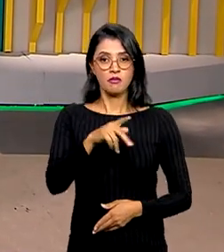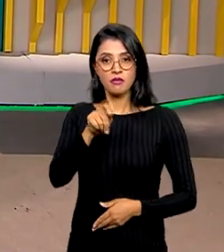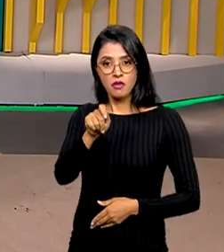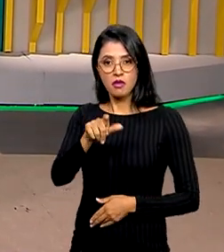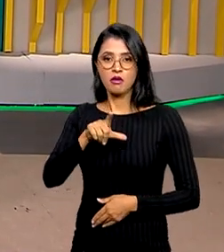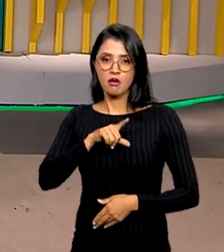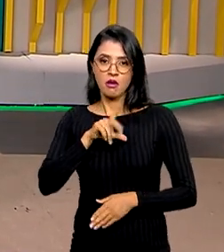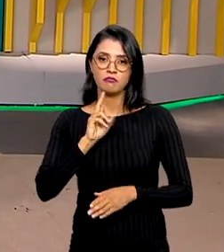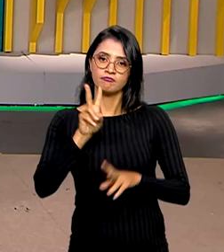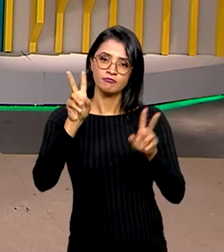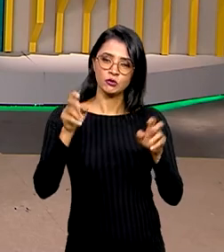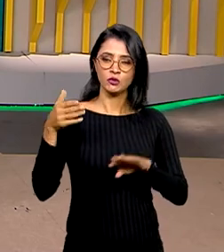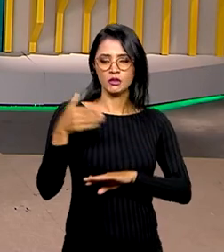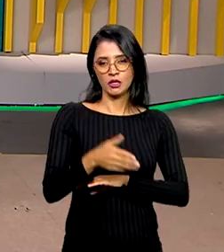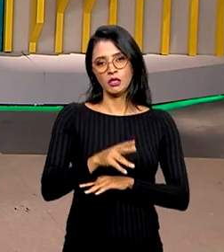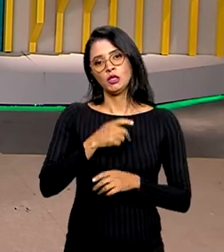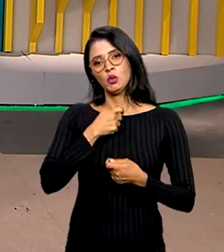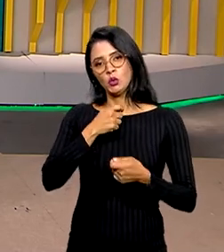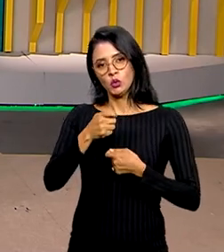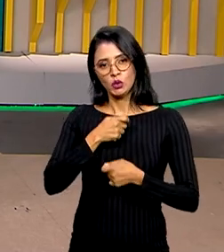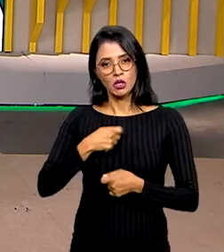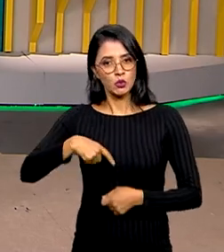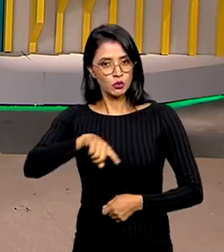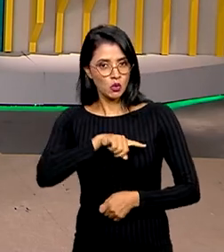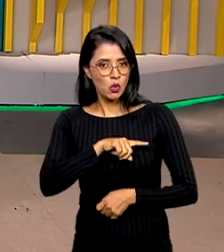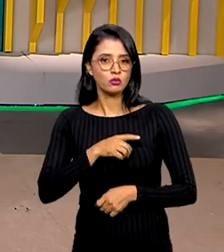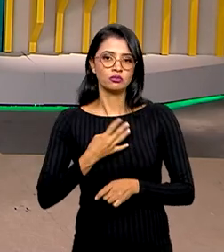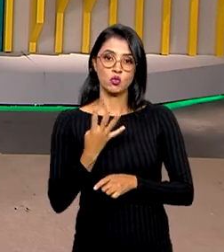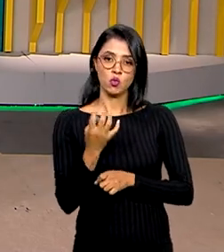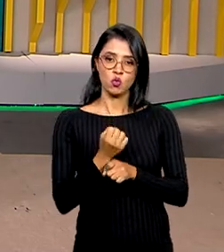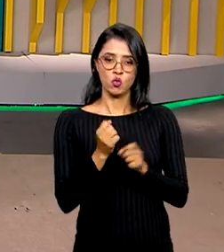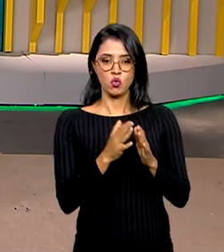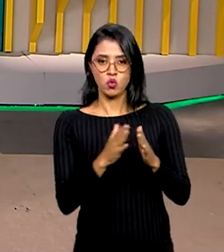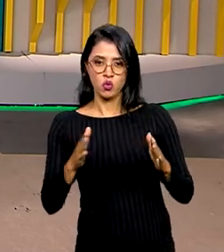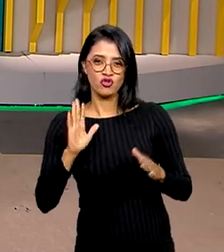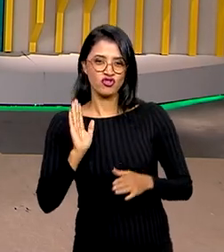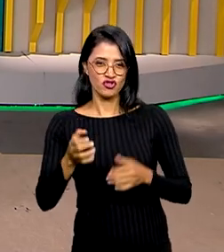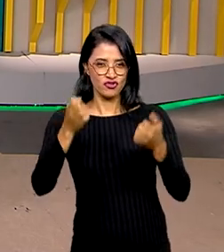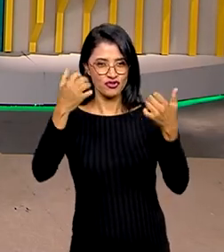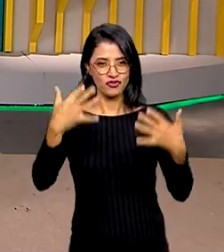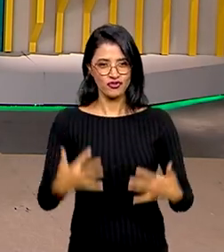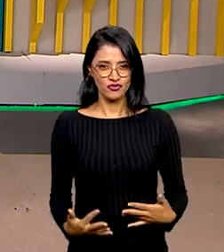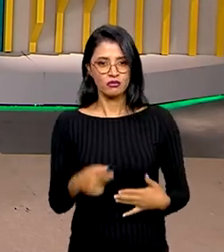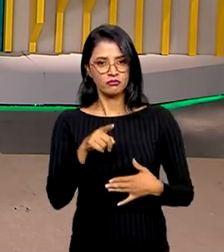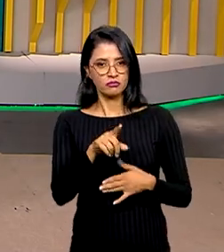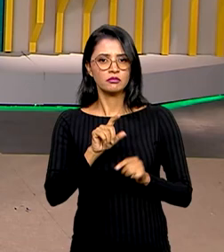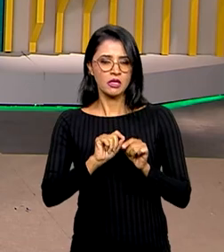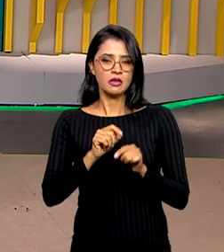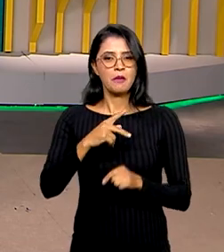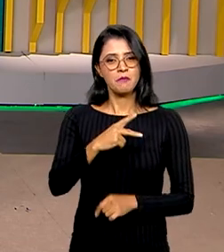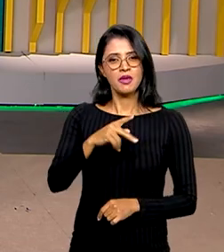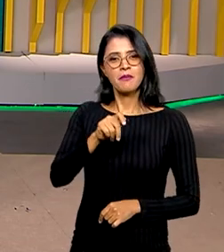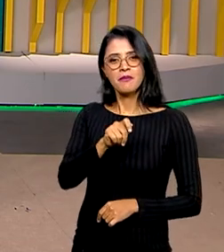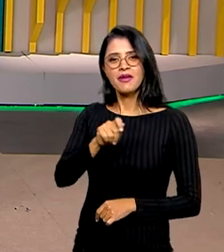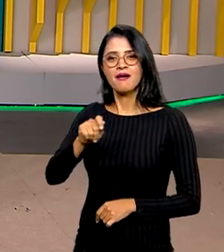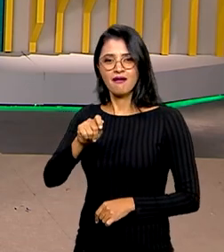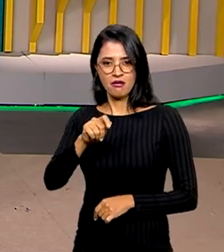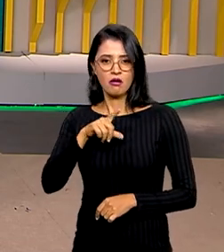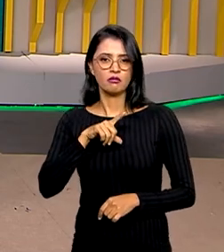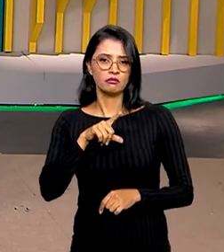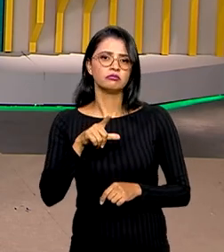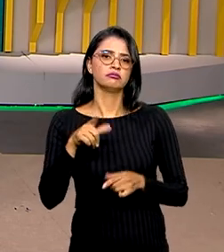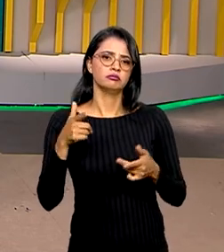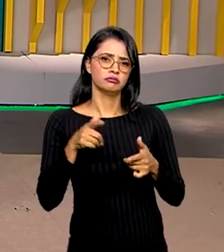Participativo, que é sempre assunto aqui do jornal. Para os próximos 4 anos, como eu falei. Esse processo do PPA participativo contou